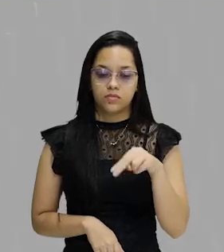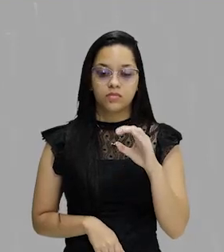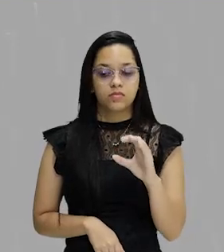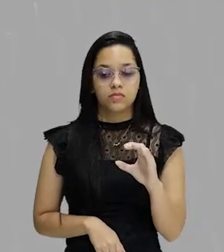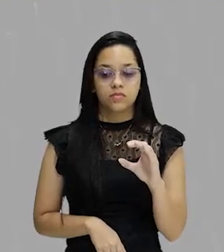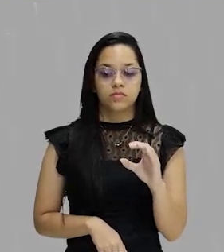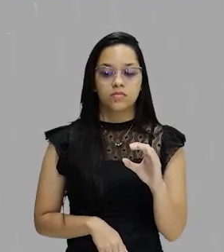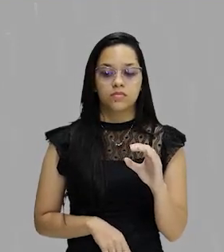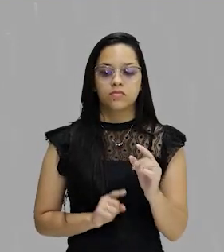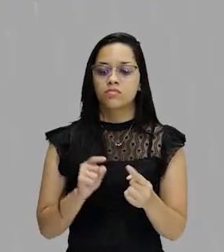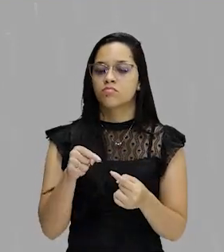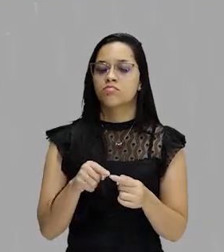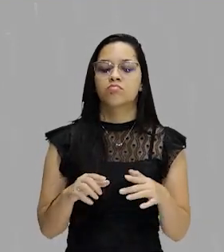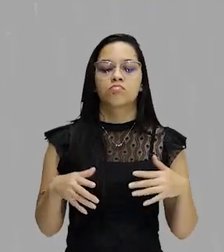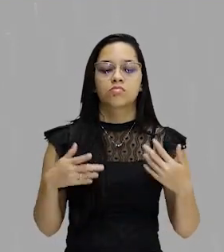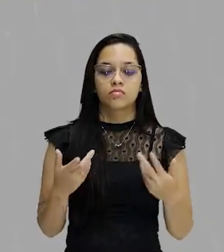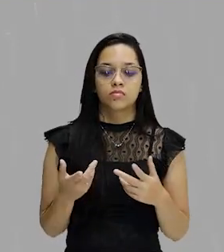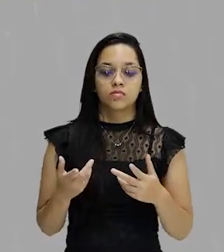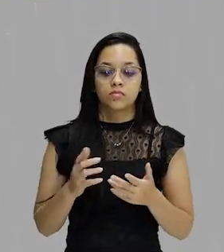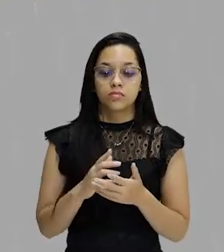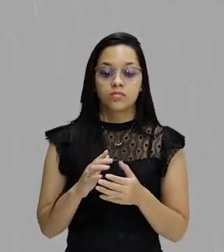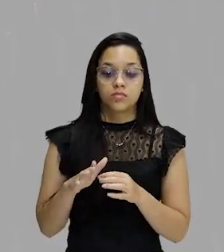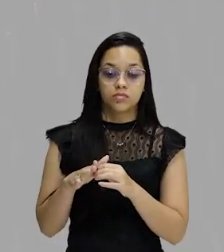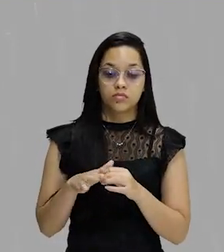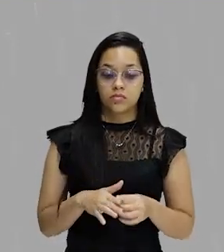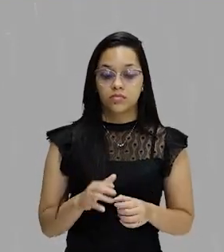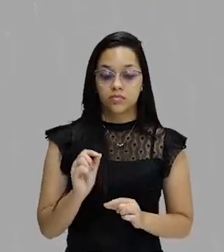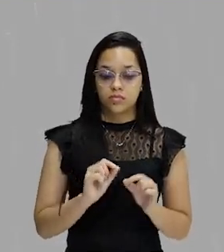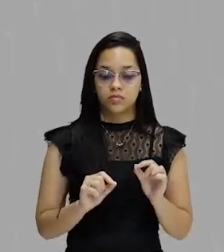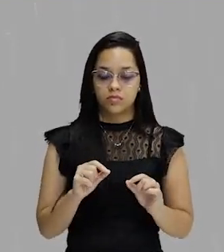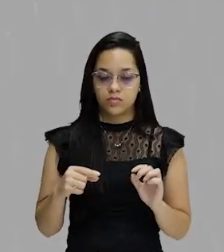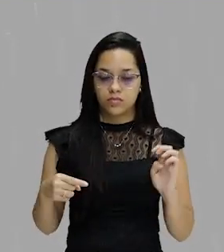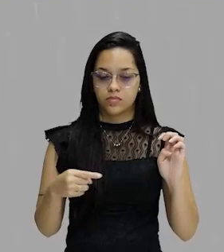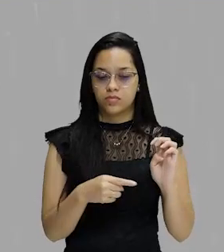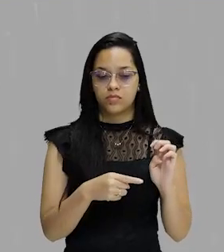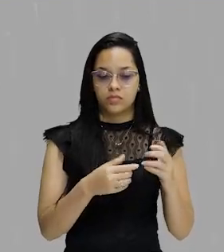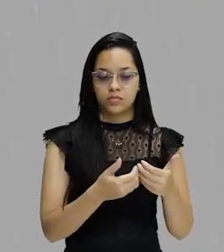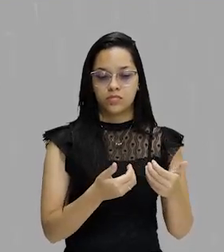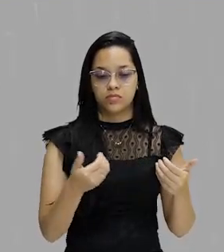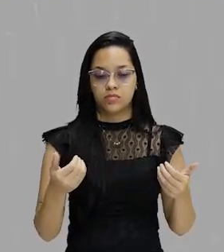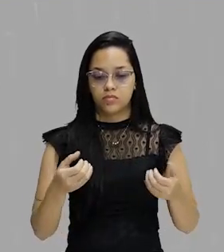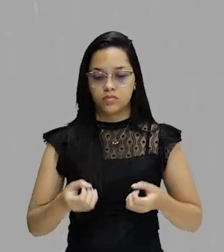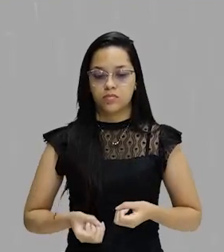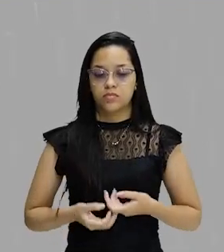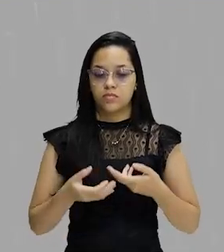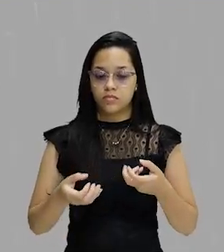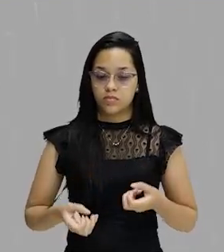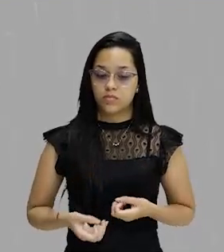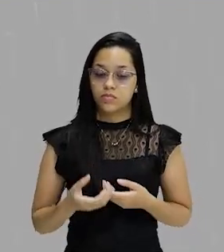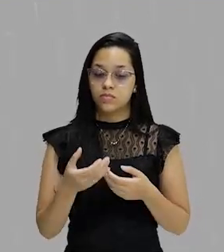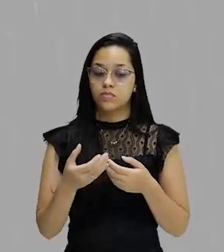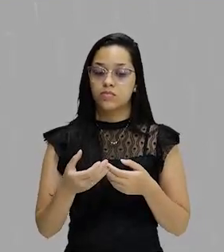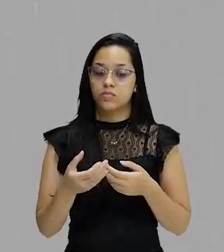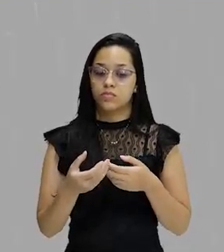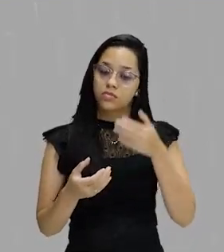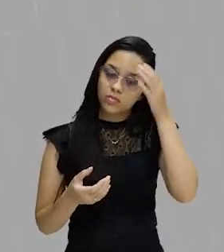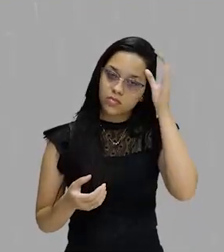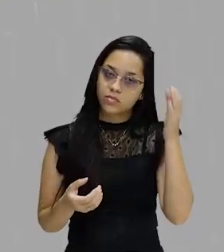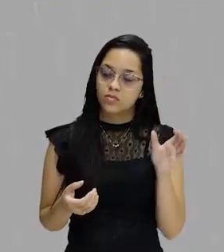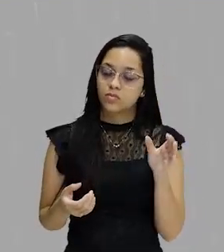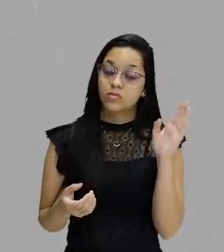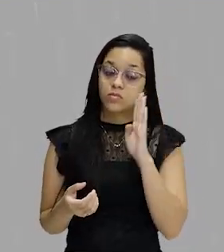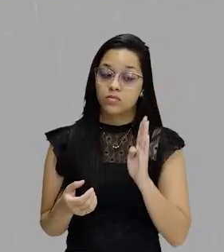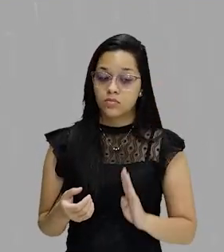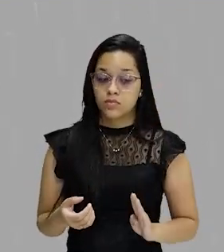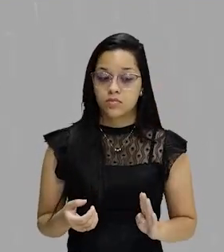Cultural. Qual era o objetivo? Era justamente destituir das mãos da esquerda o controle da produção cultural